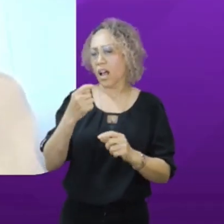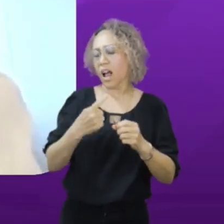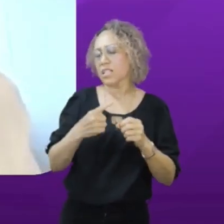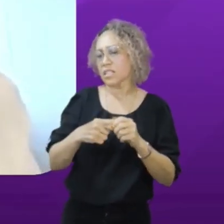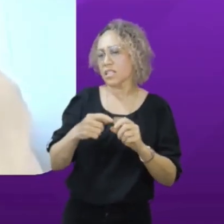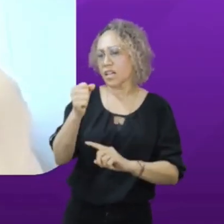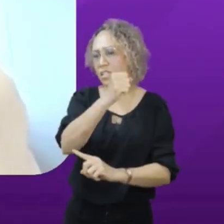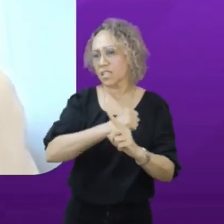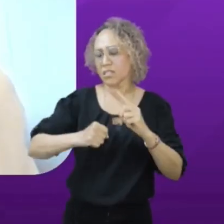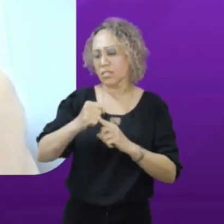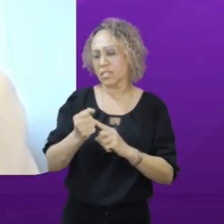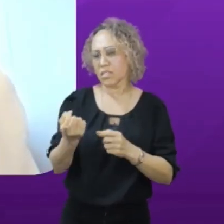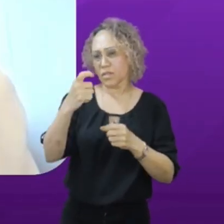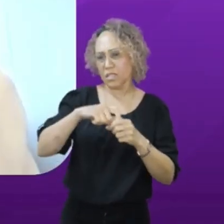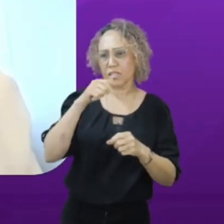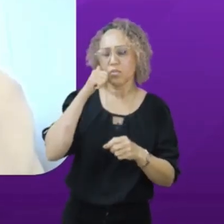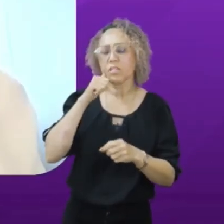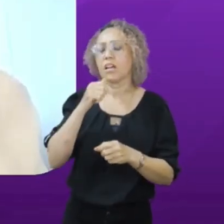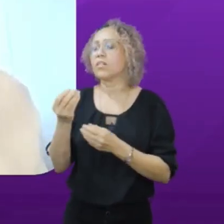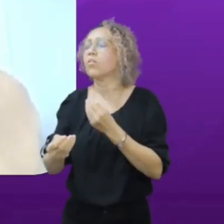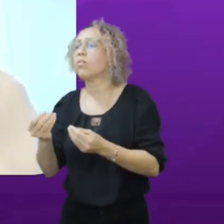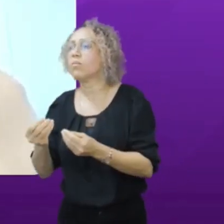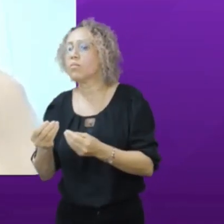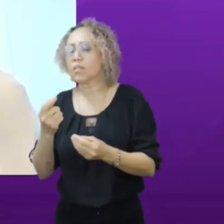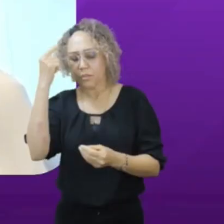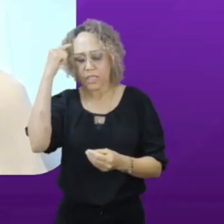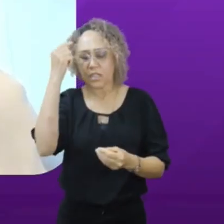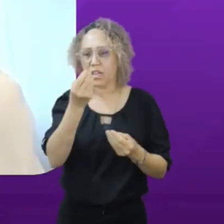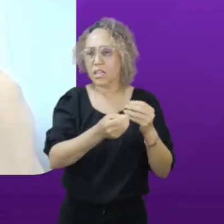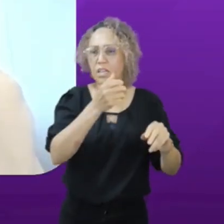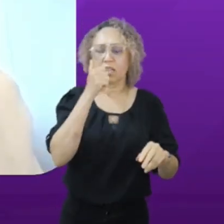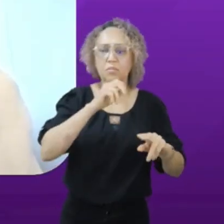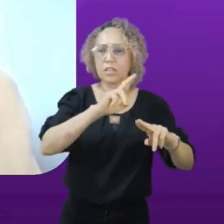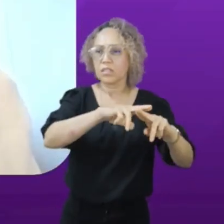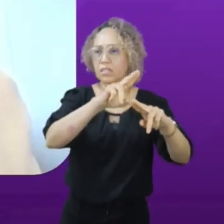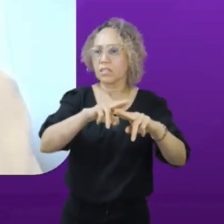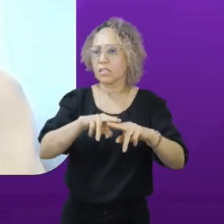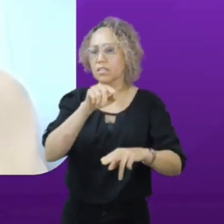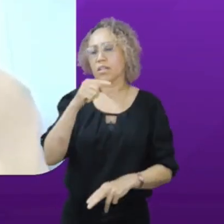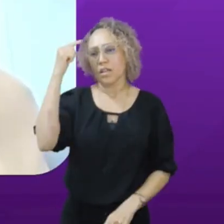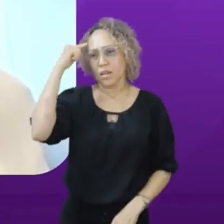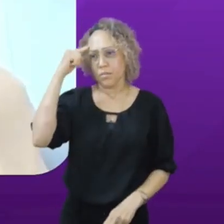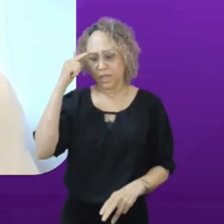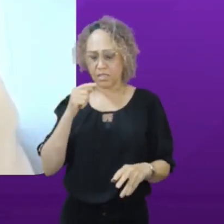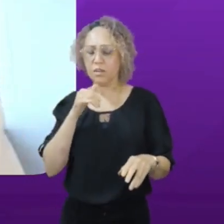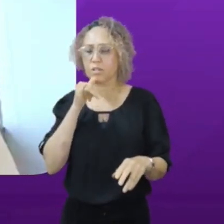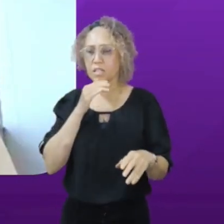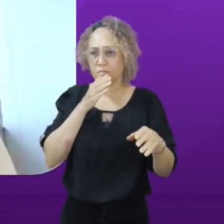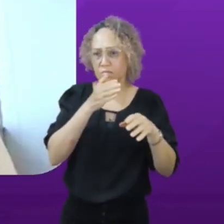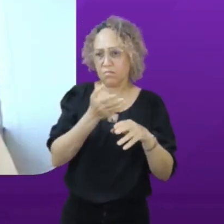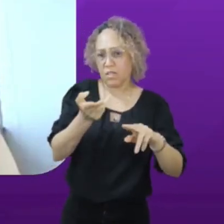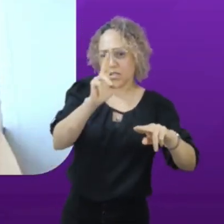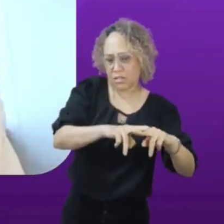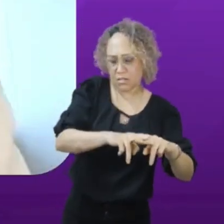dessas mulheres que estão dentro do sistema prisional e poder pensar todo o ciclo penal. Então, pensar a porta de entrada até a